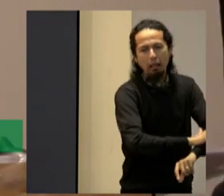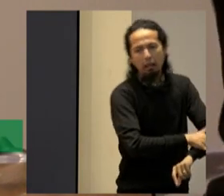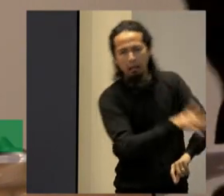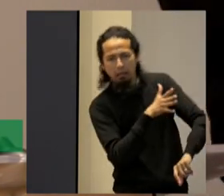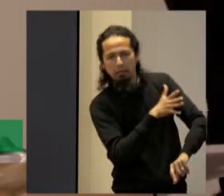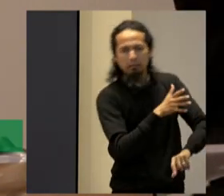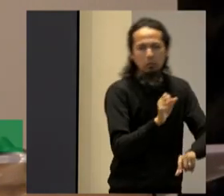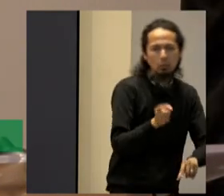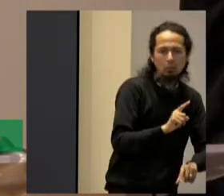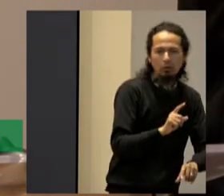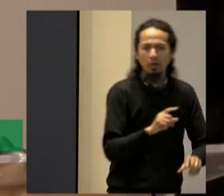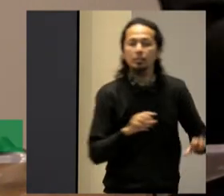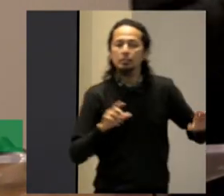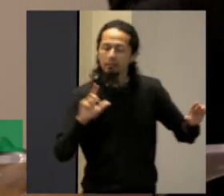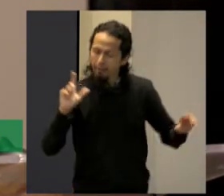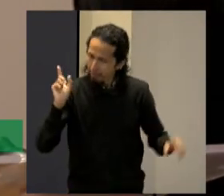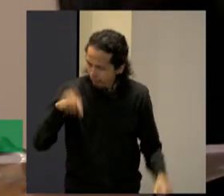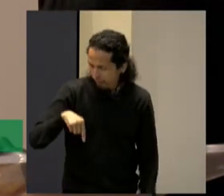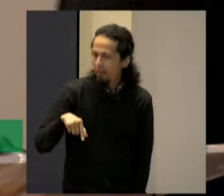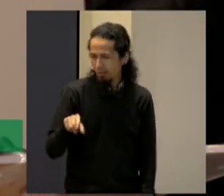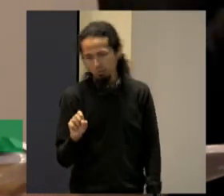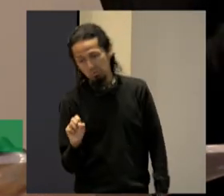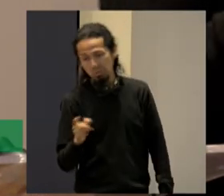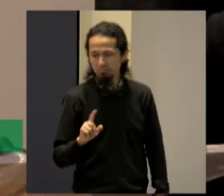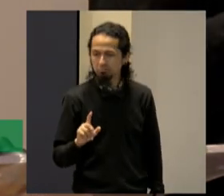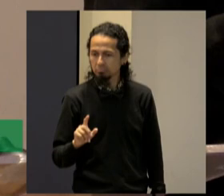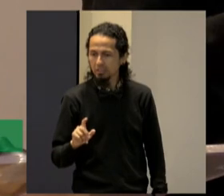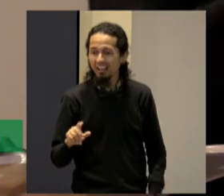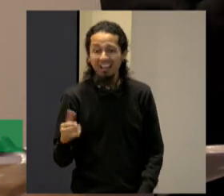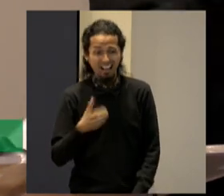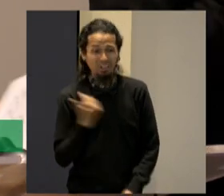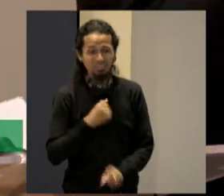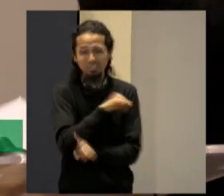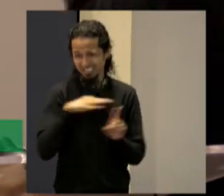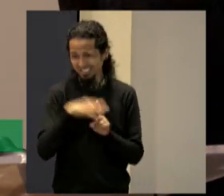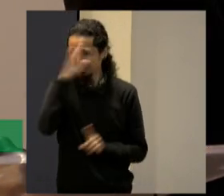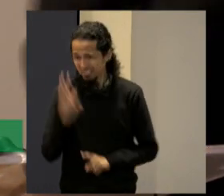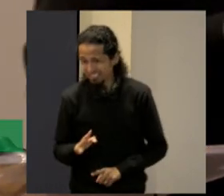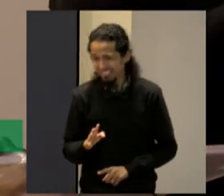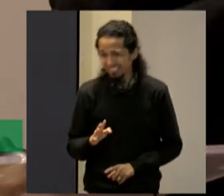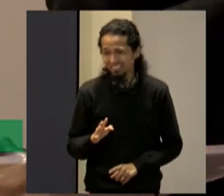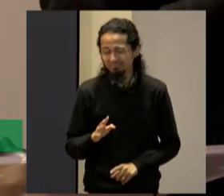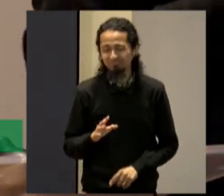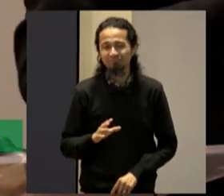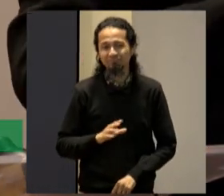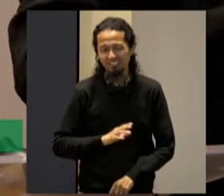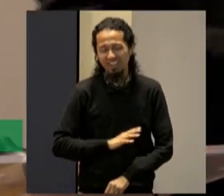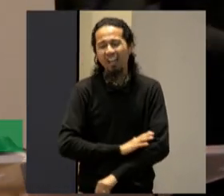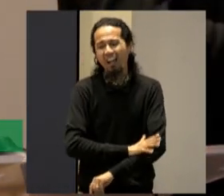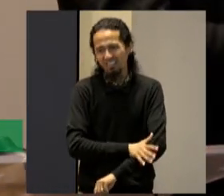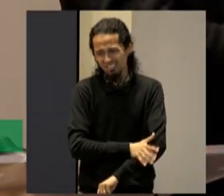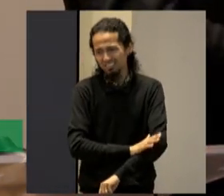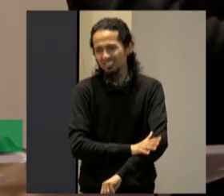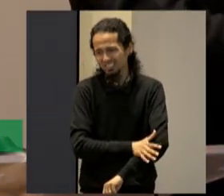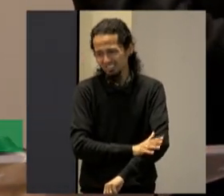ela não é. A nossa sociedade está longe de não ser racista. E sendo, nós